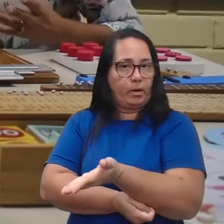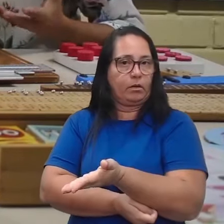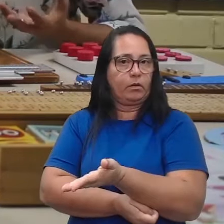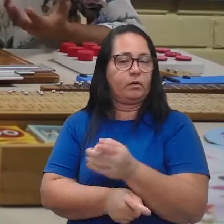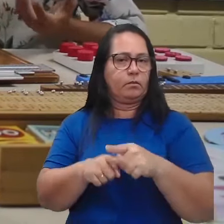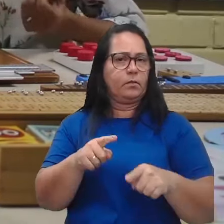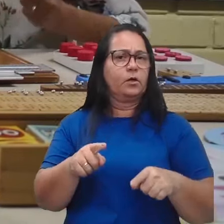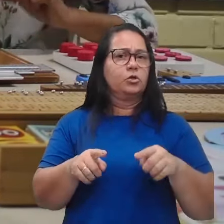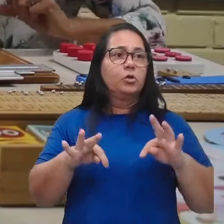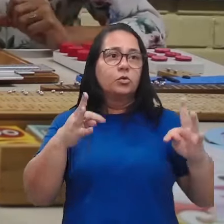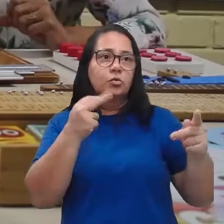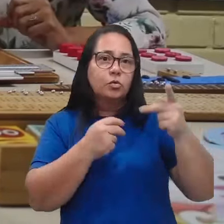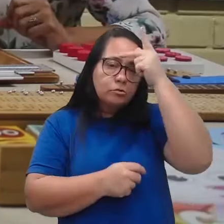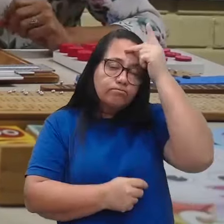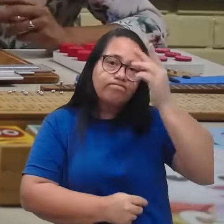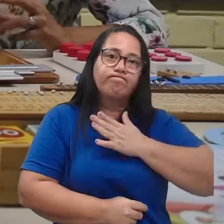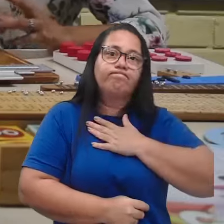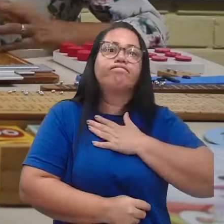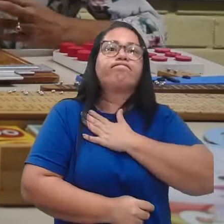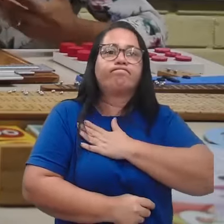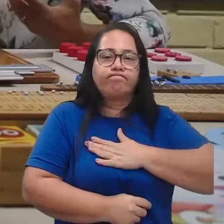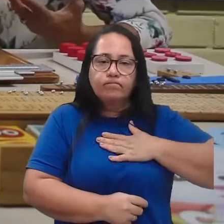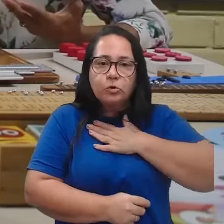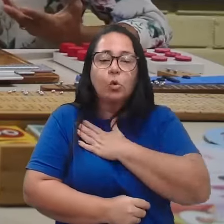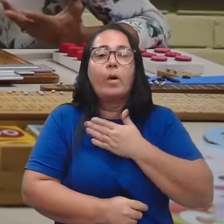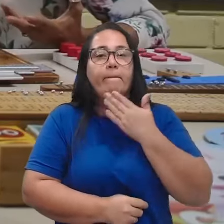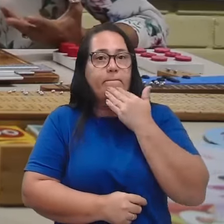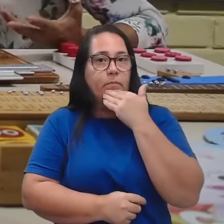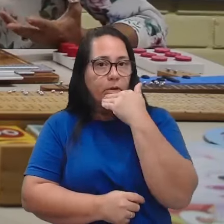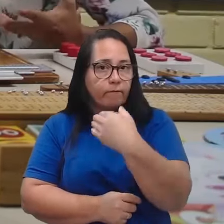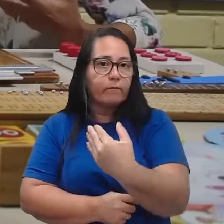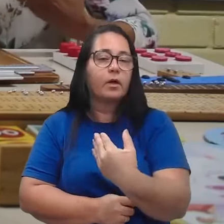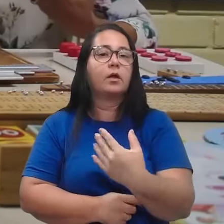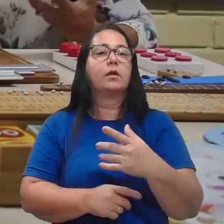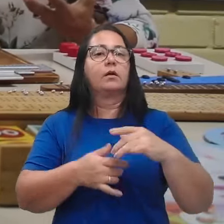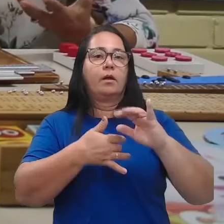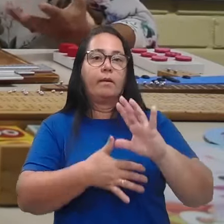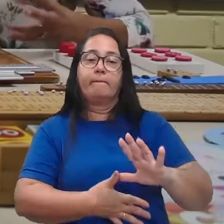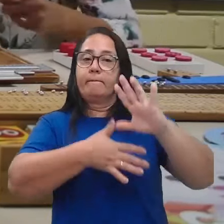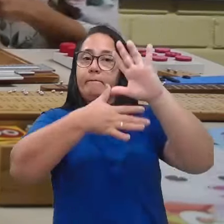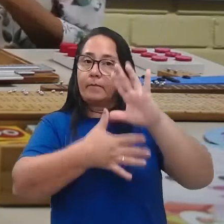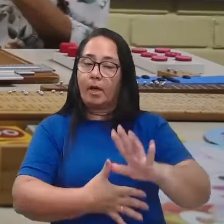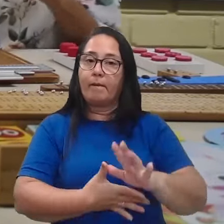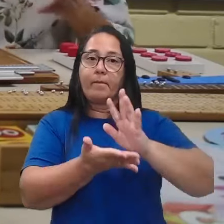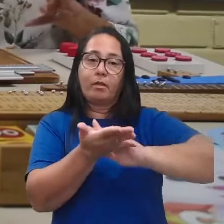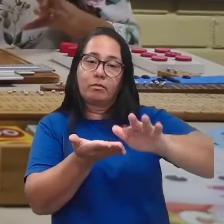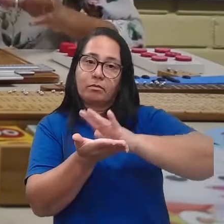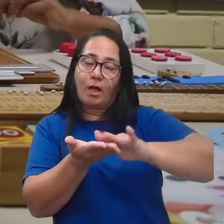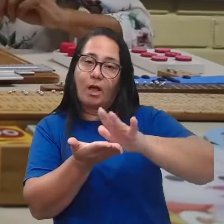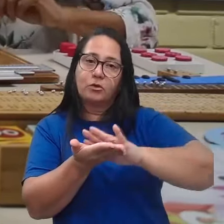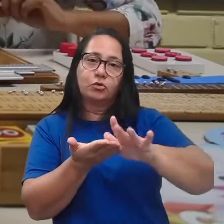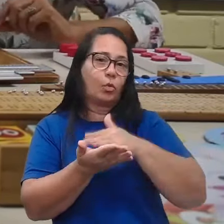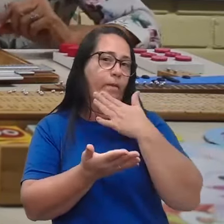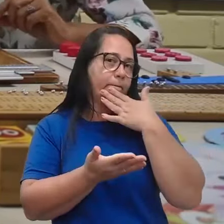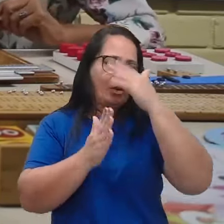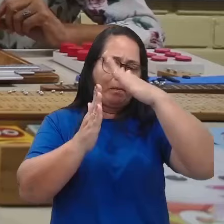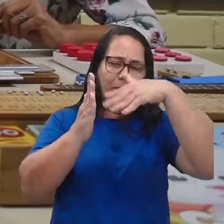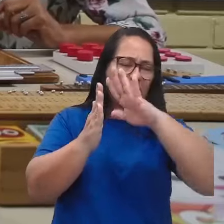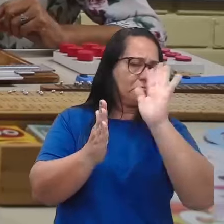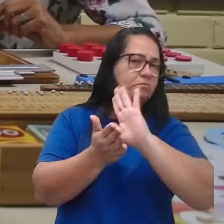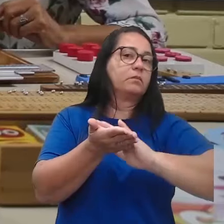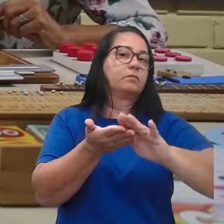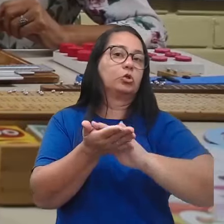todos curtem muito mais. Todos preferem muito mais o mapa tátil do que o mapa pintado. verdade, é